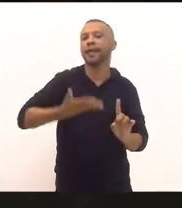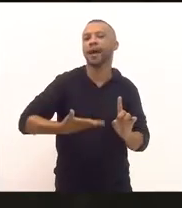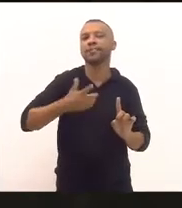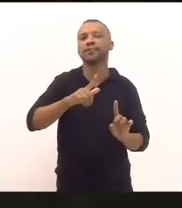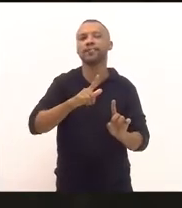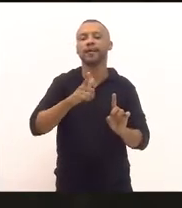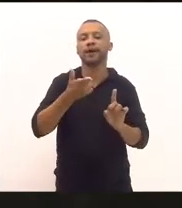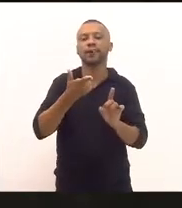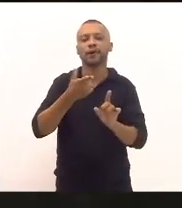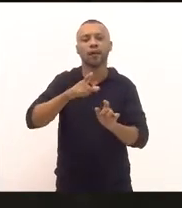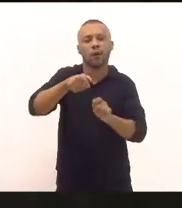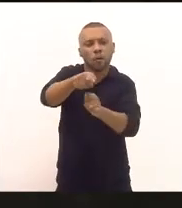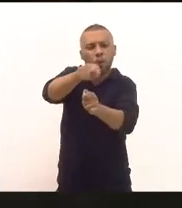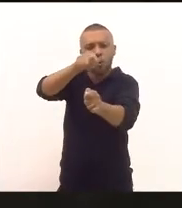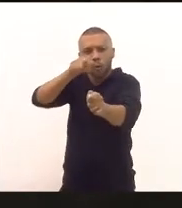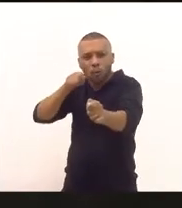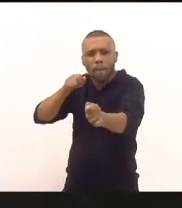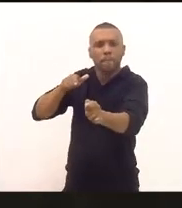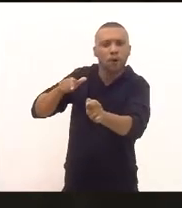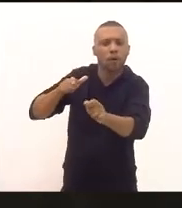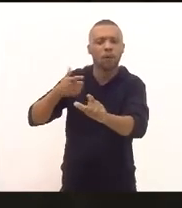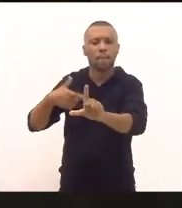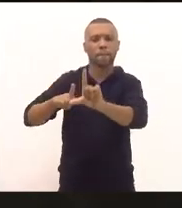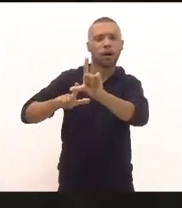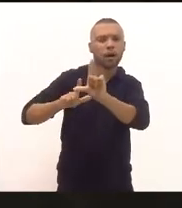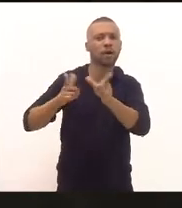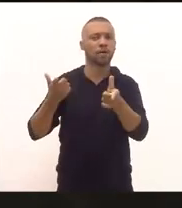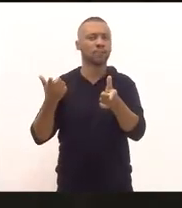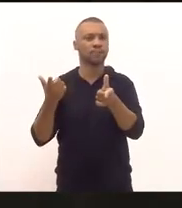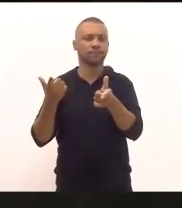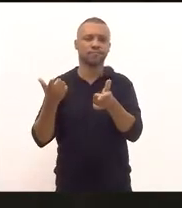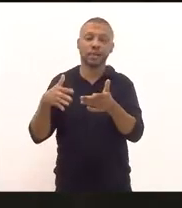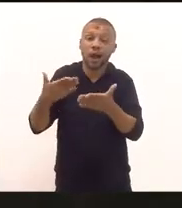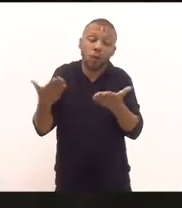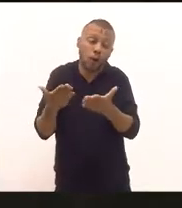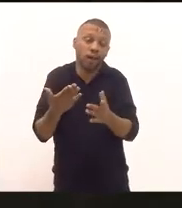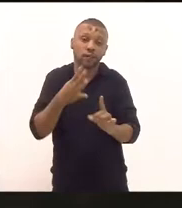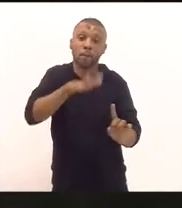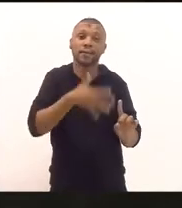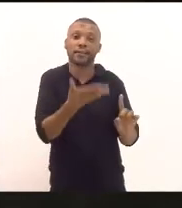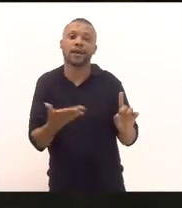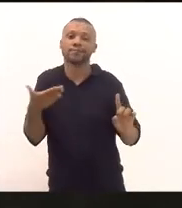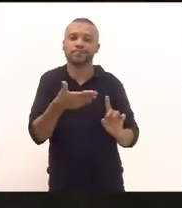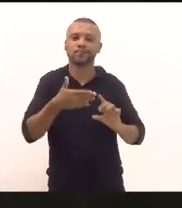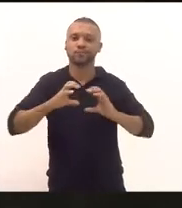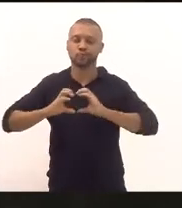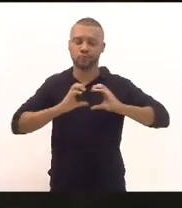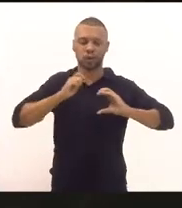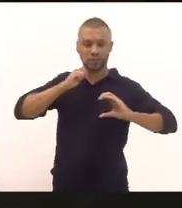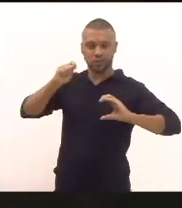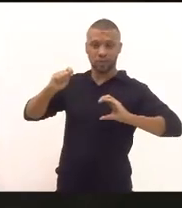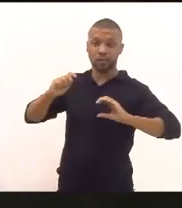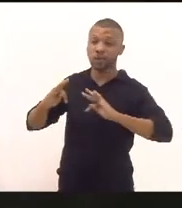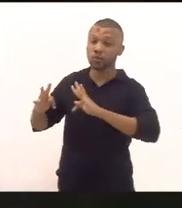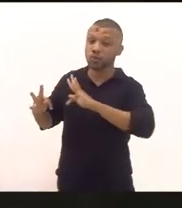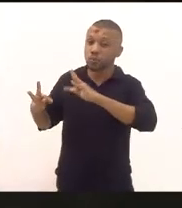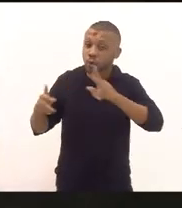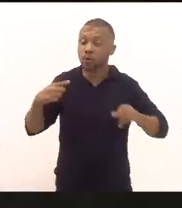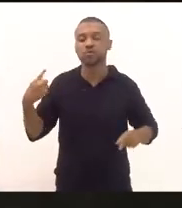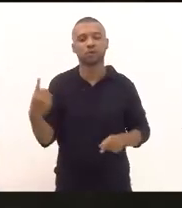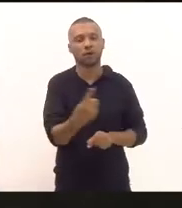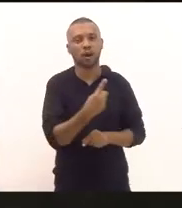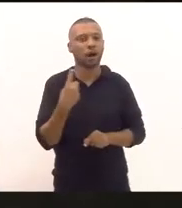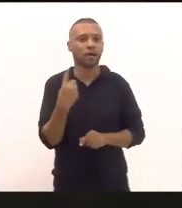prestou a seu pai e personagem que está sendo prestada a você e a todos nós